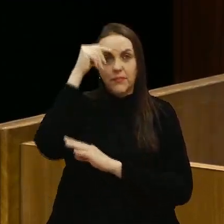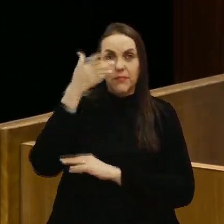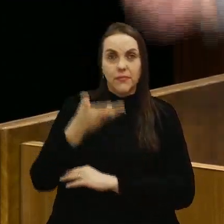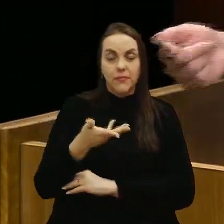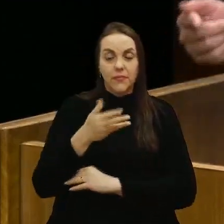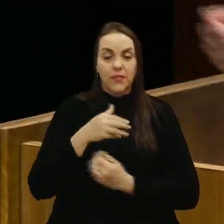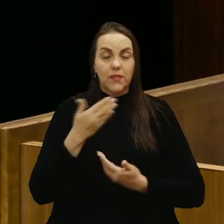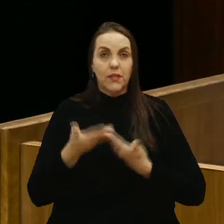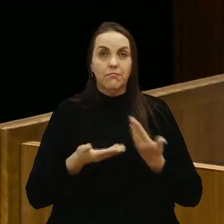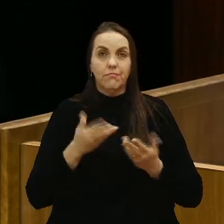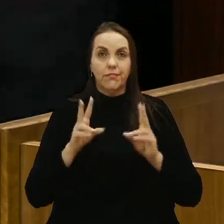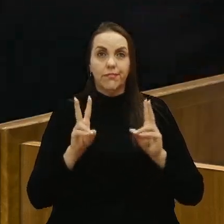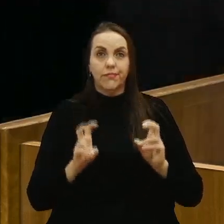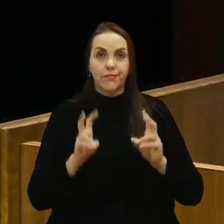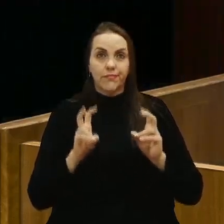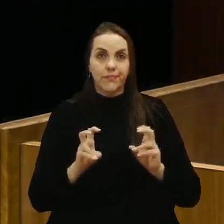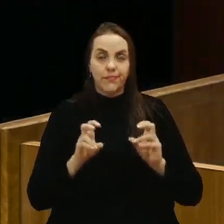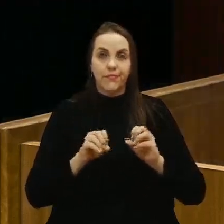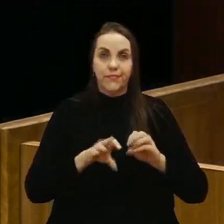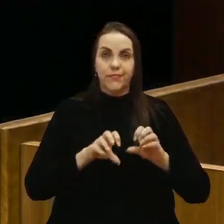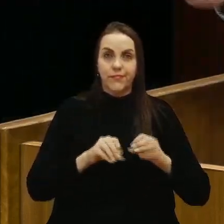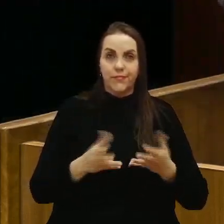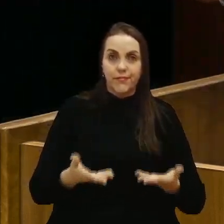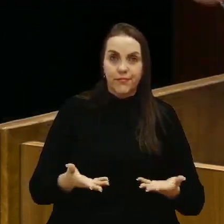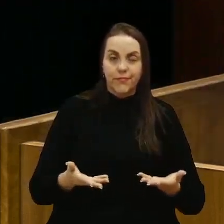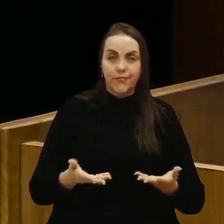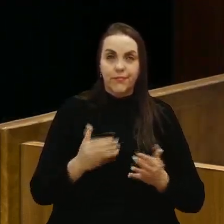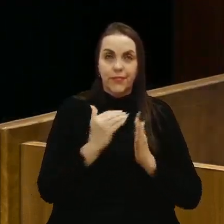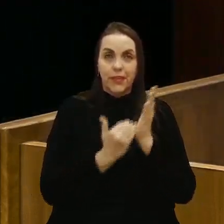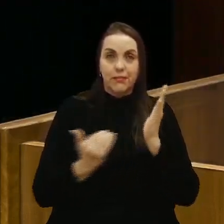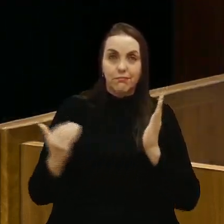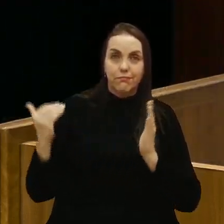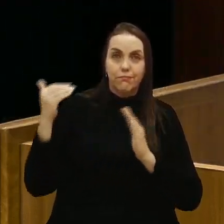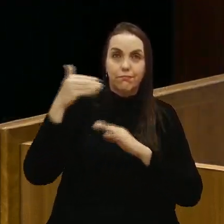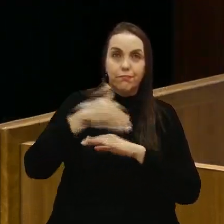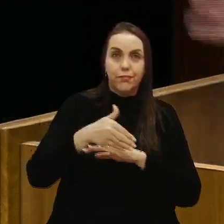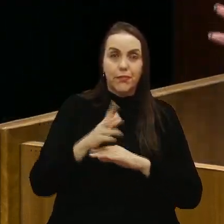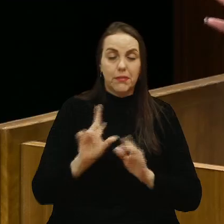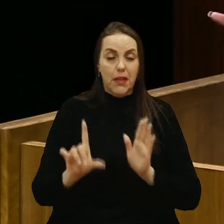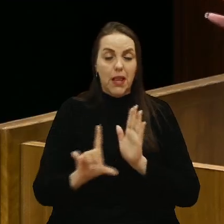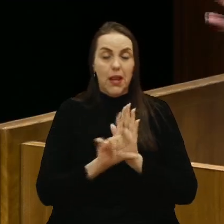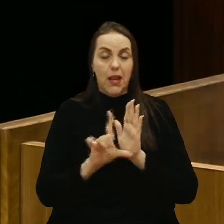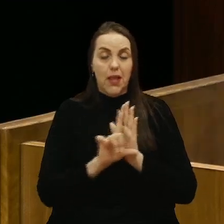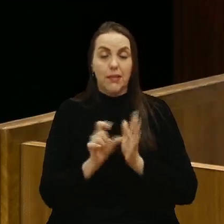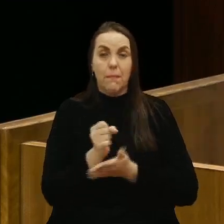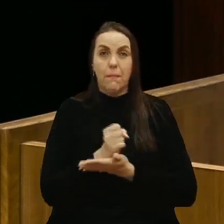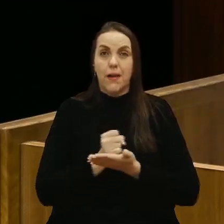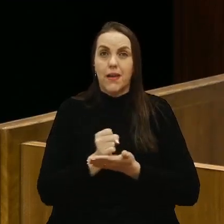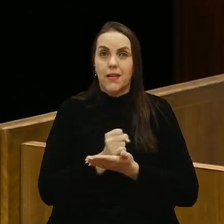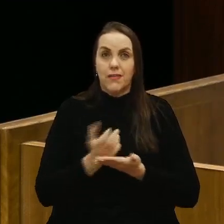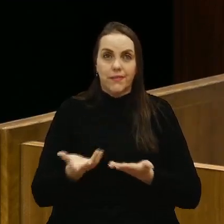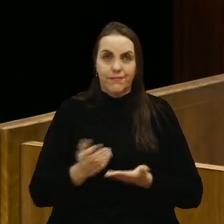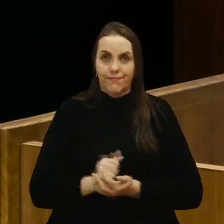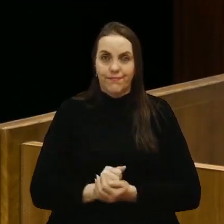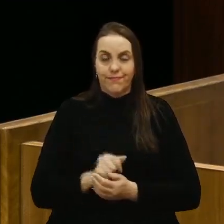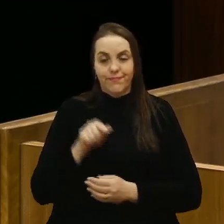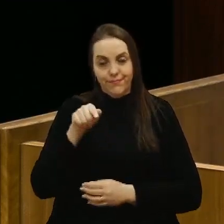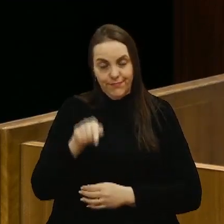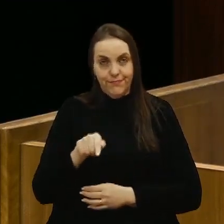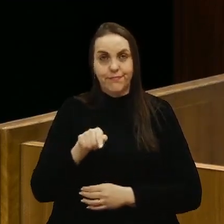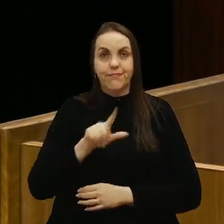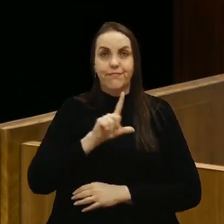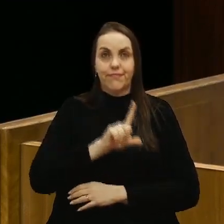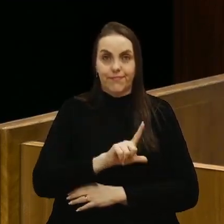vai tratar de educação, passa por cima de leis tão básicas. Essa, a Lei